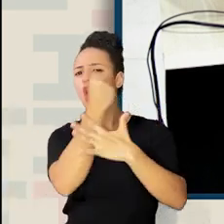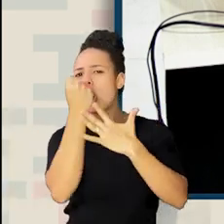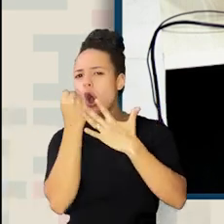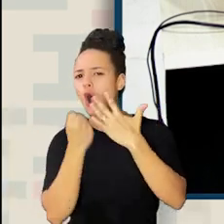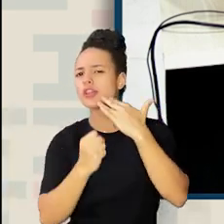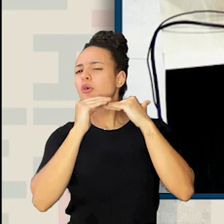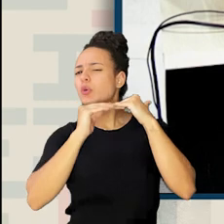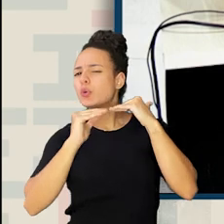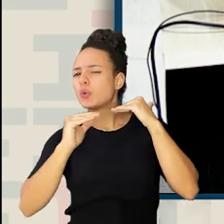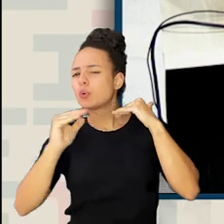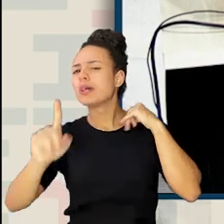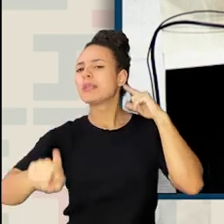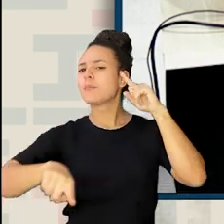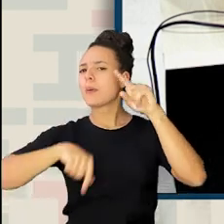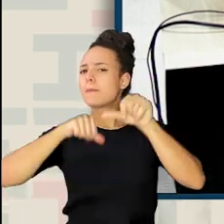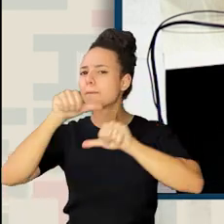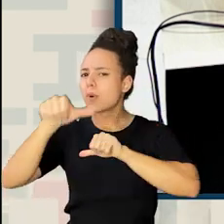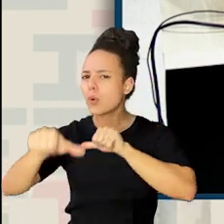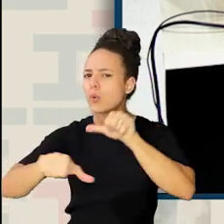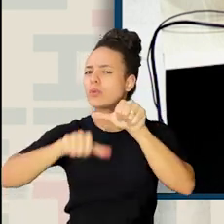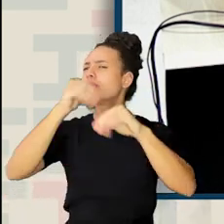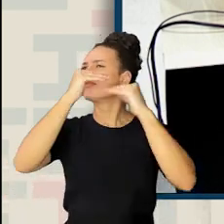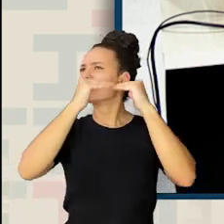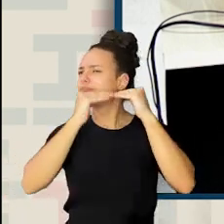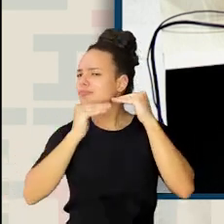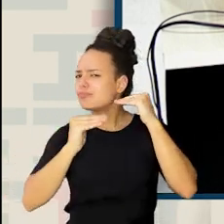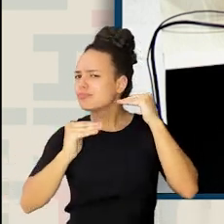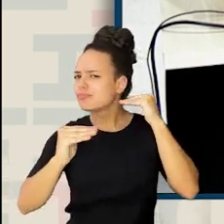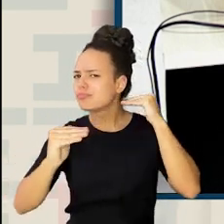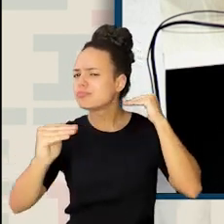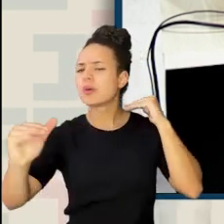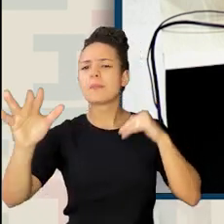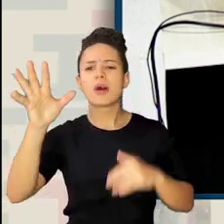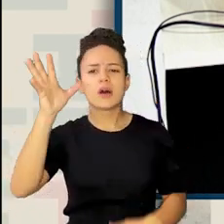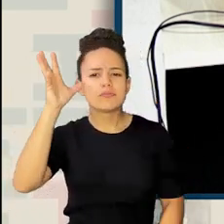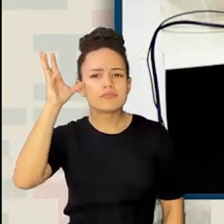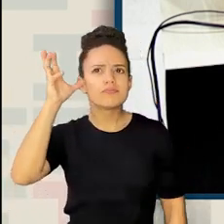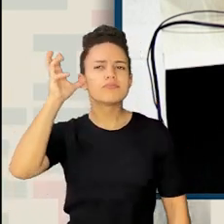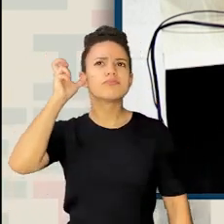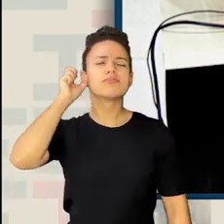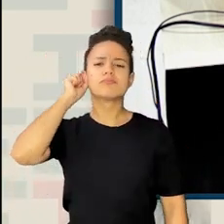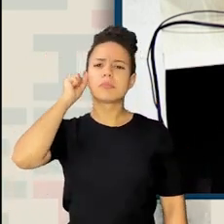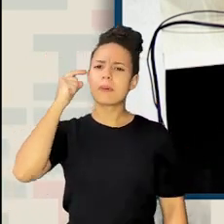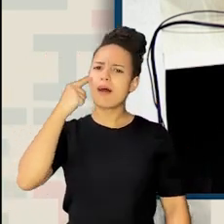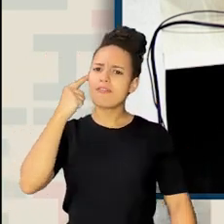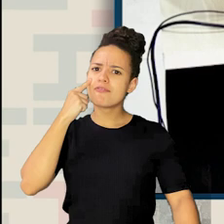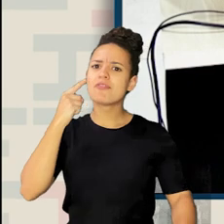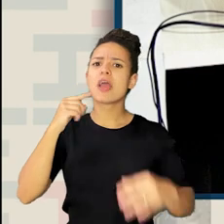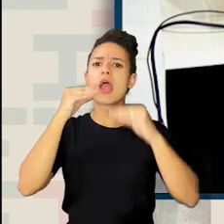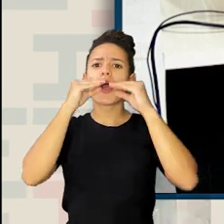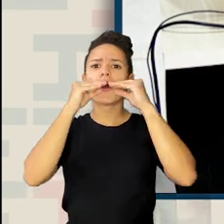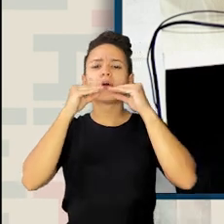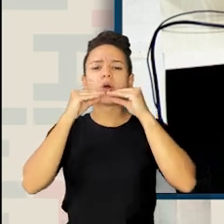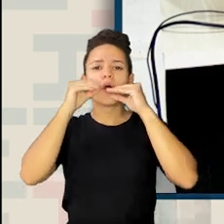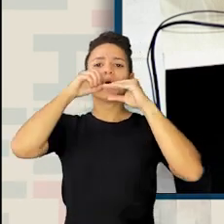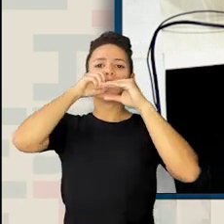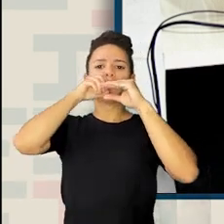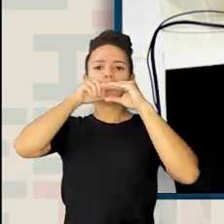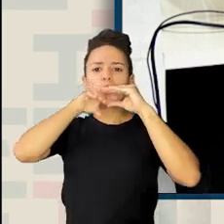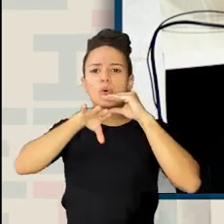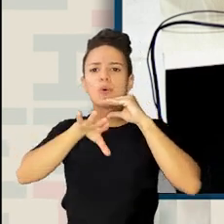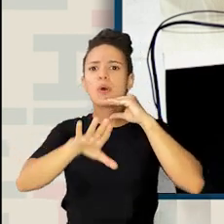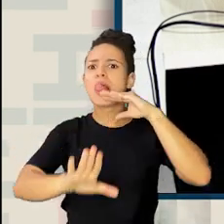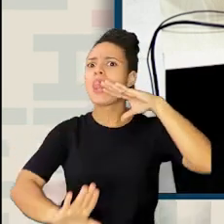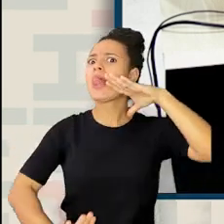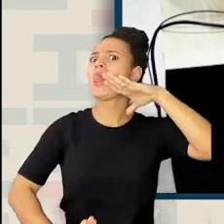essa nota para ouvir, né? Ouvir essa nota, buscar o limite que a sua flauta chega nela,